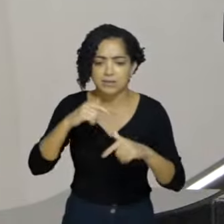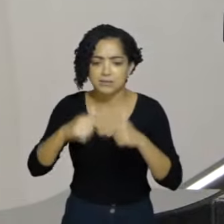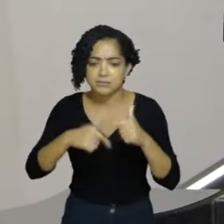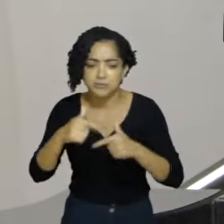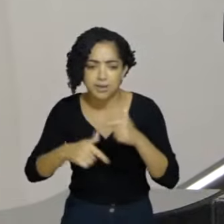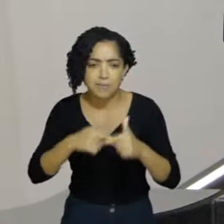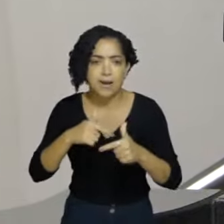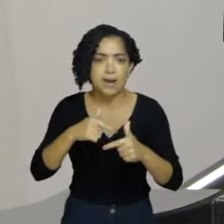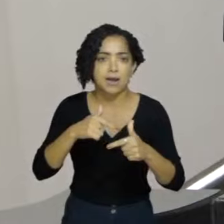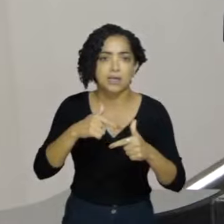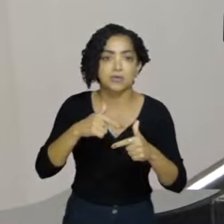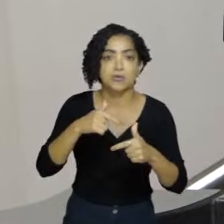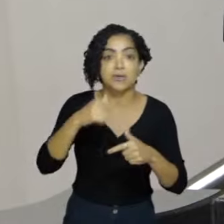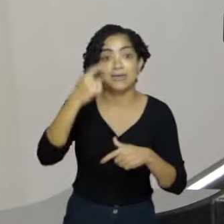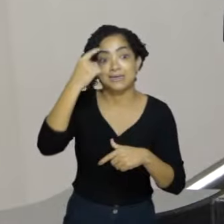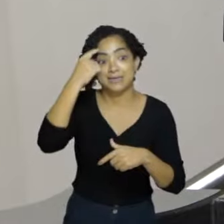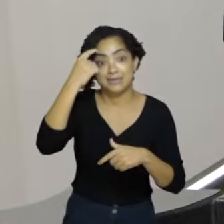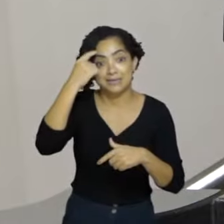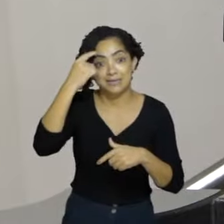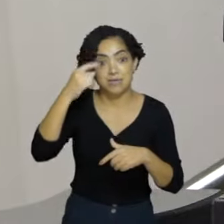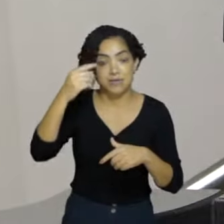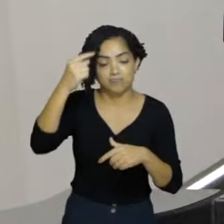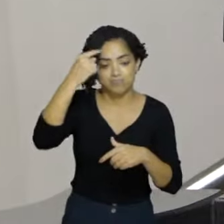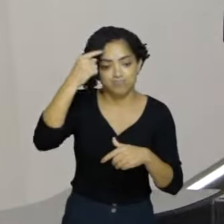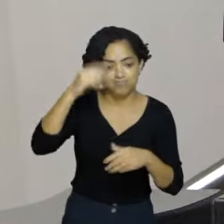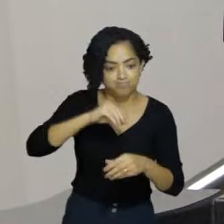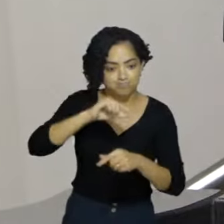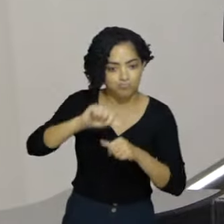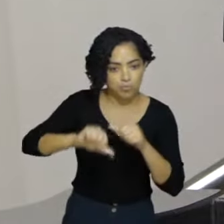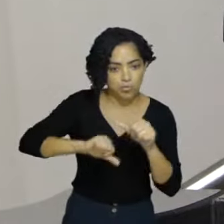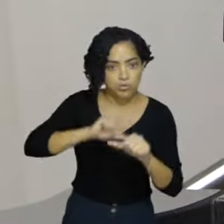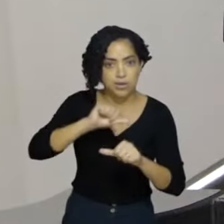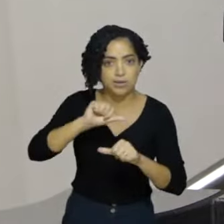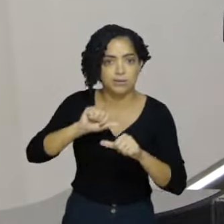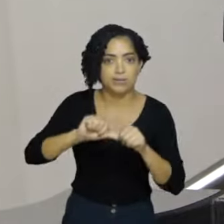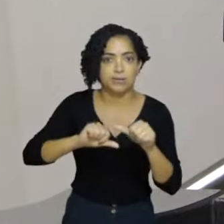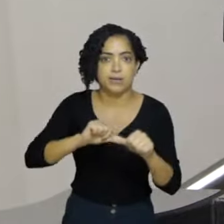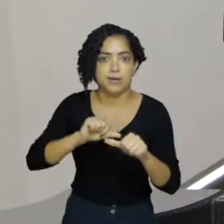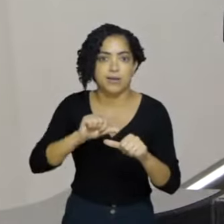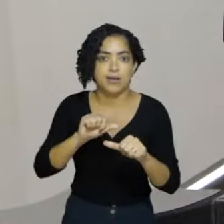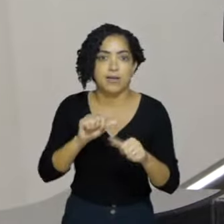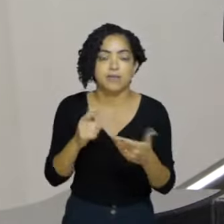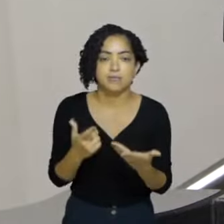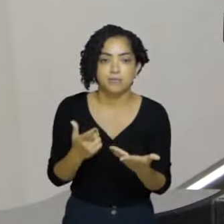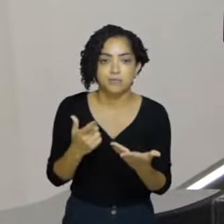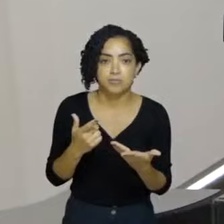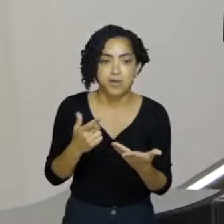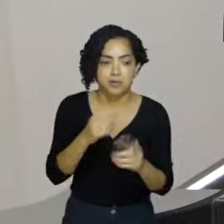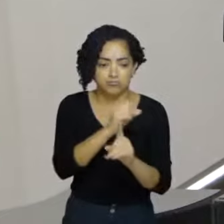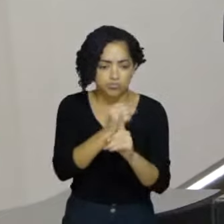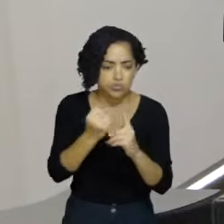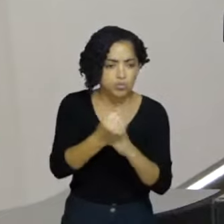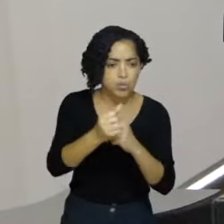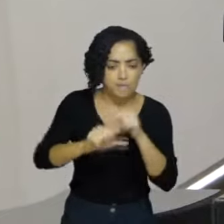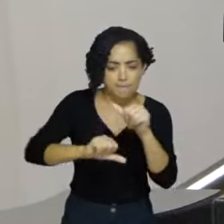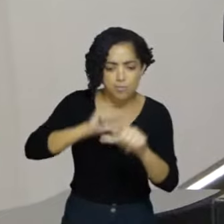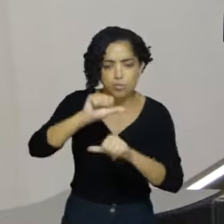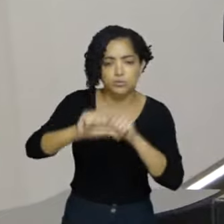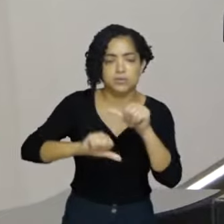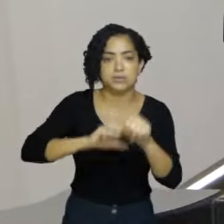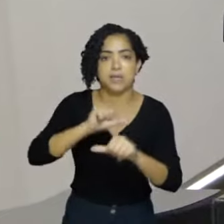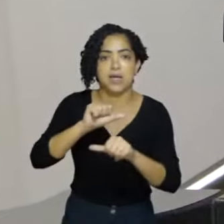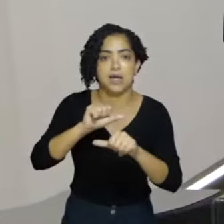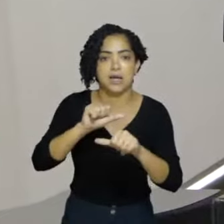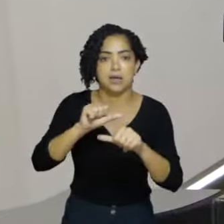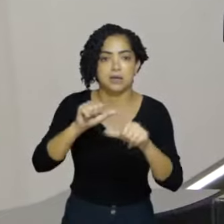mente que ele é um agente de transformação social. A palavra é bonita, mas agente de transformação social para derrubar a